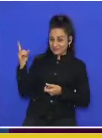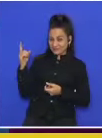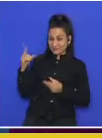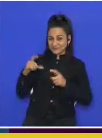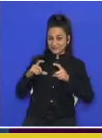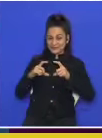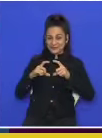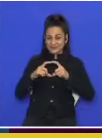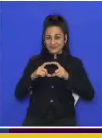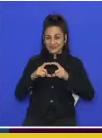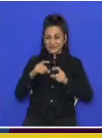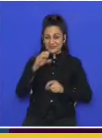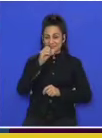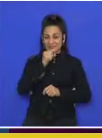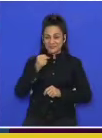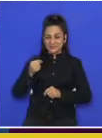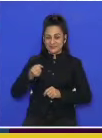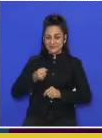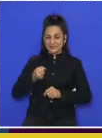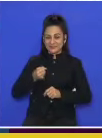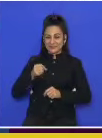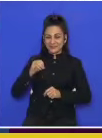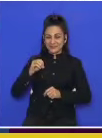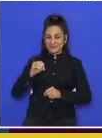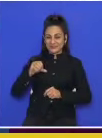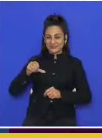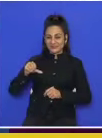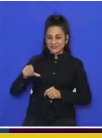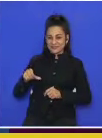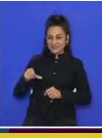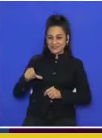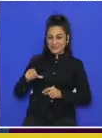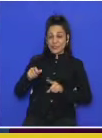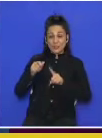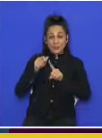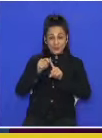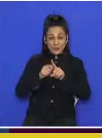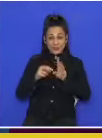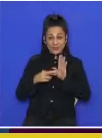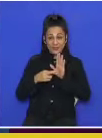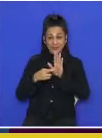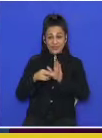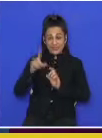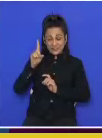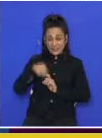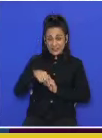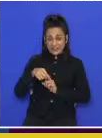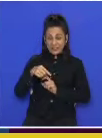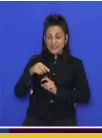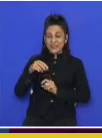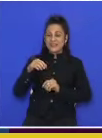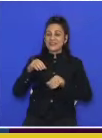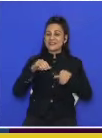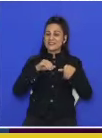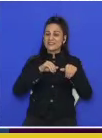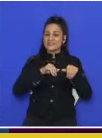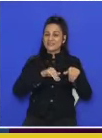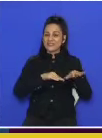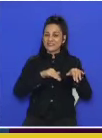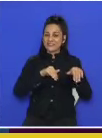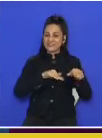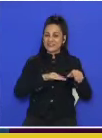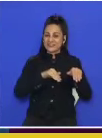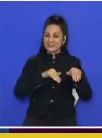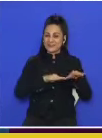laranja, 09. Laranja, 09. E o mês correspondente é setembro.